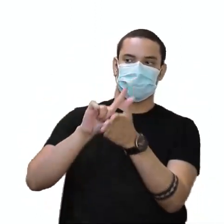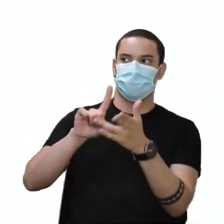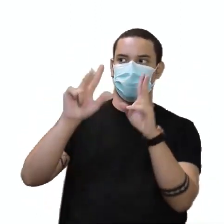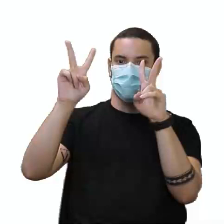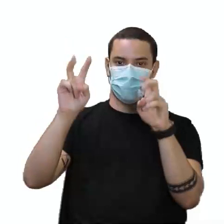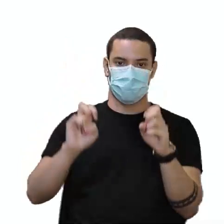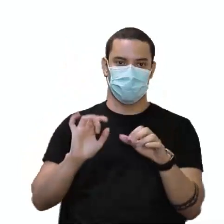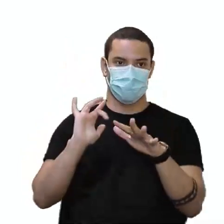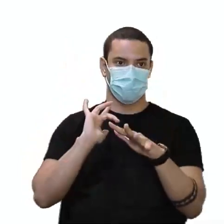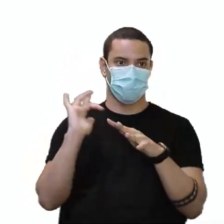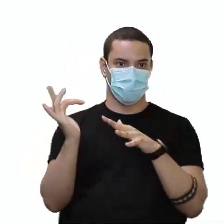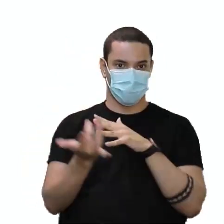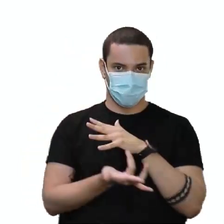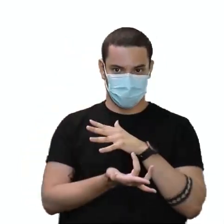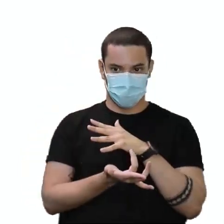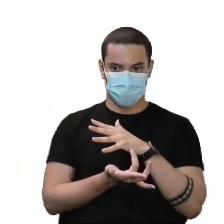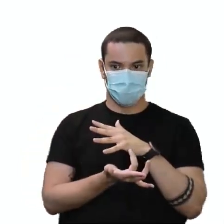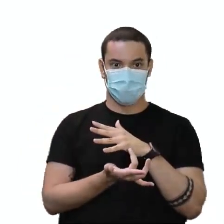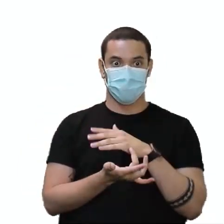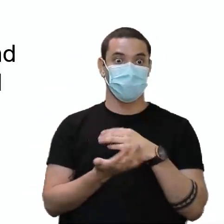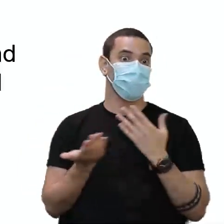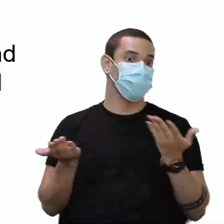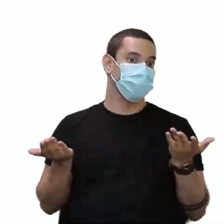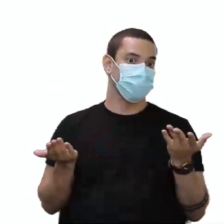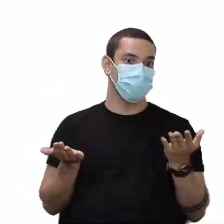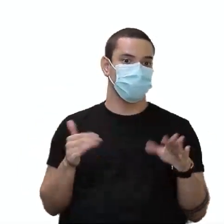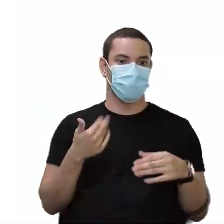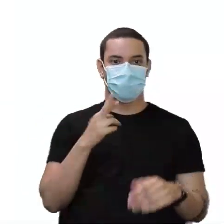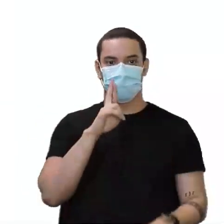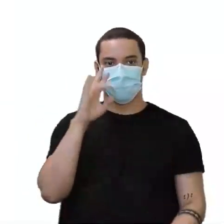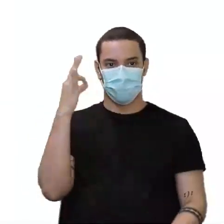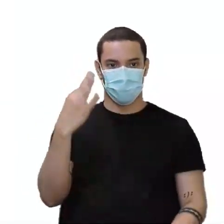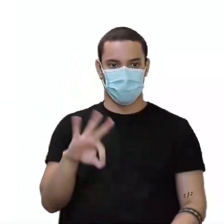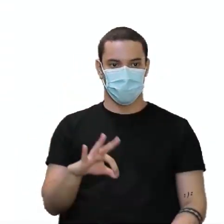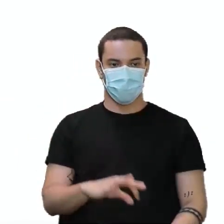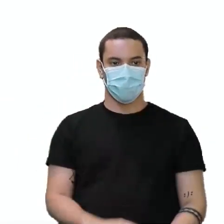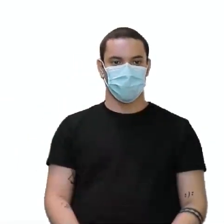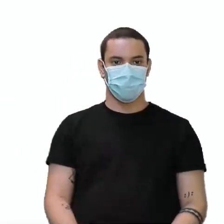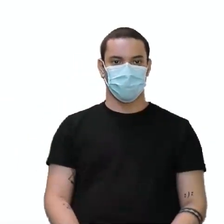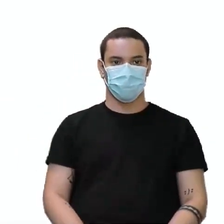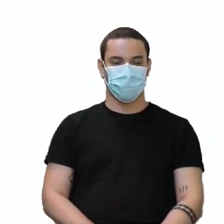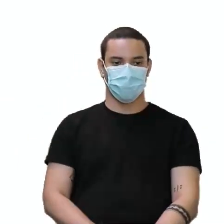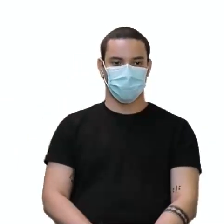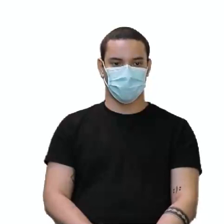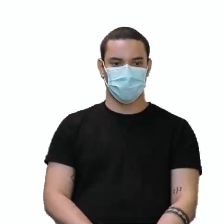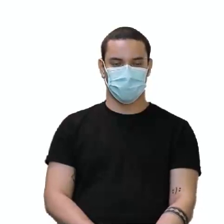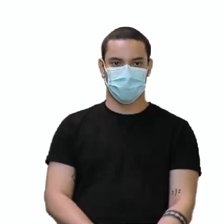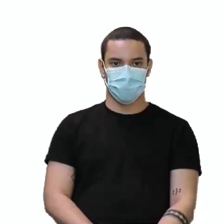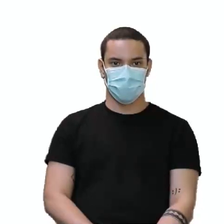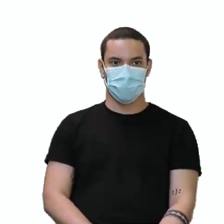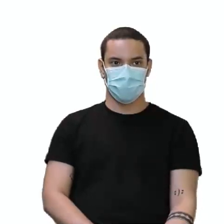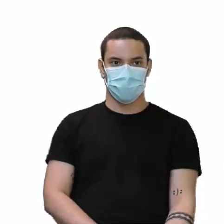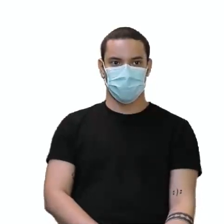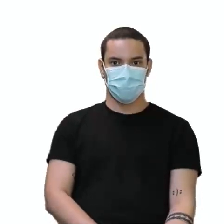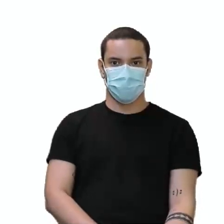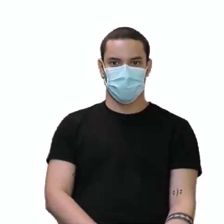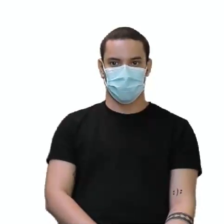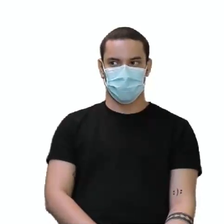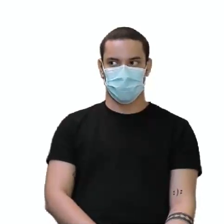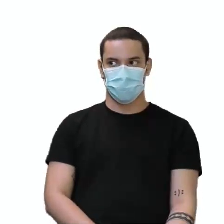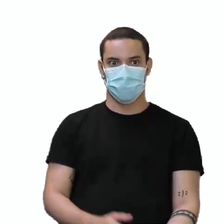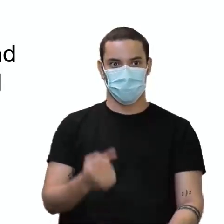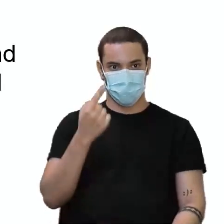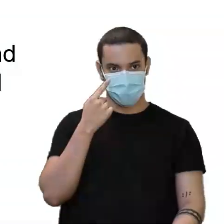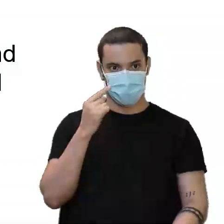redes sociais. E aí, qual seria a resposta correta desta questão? Olha aí,